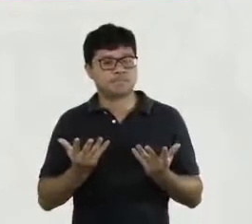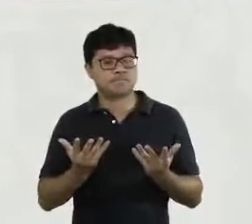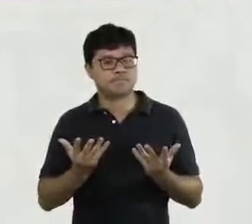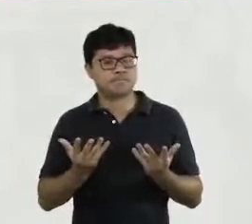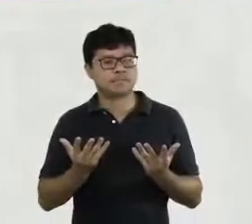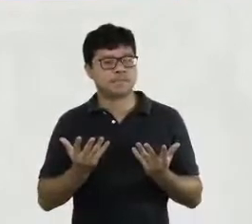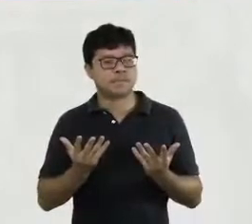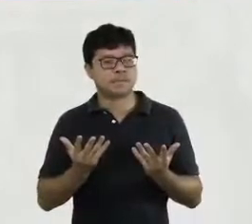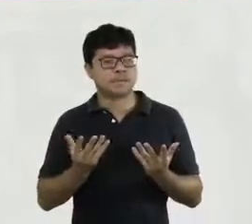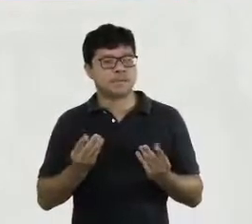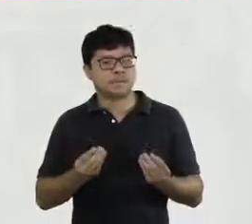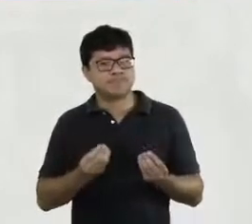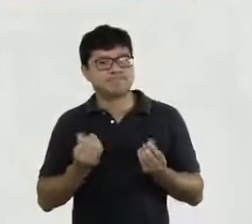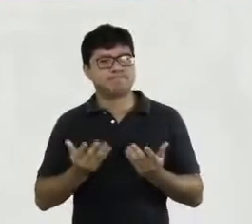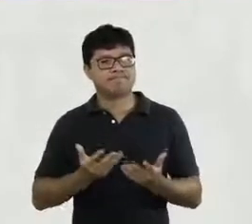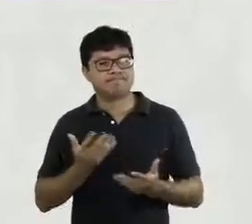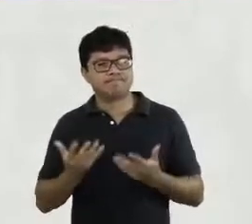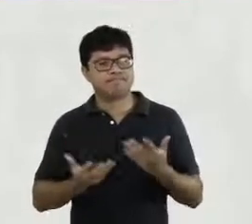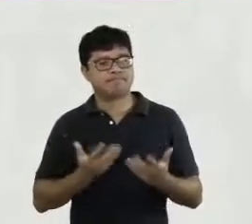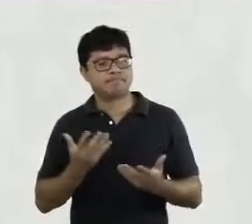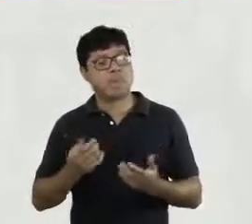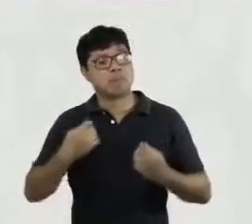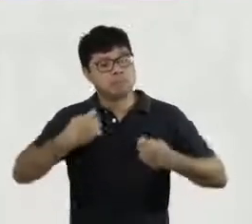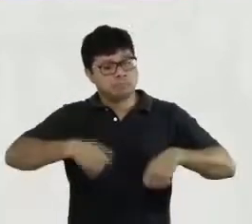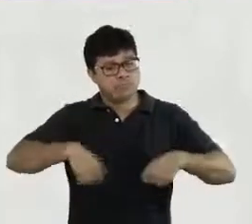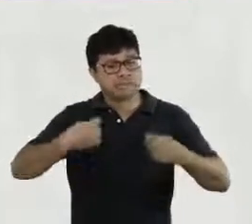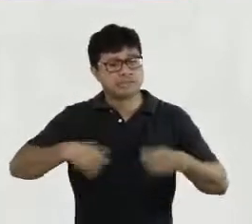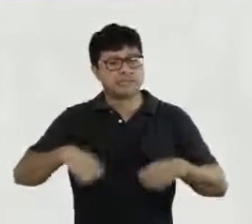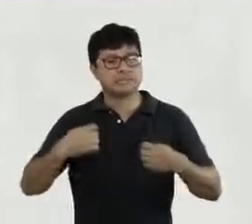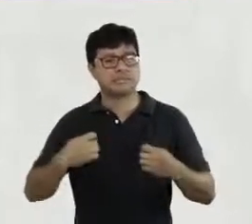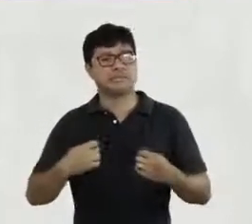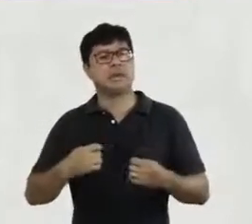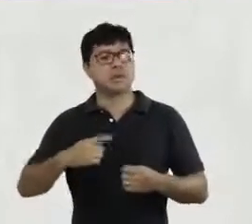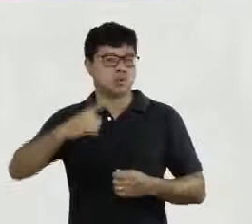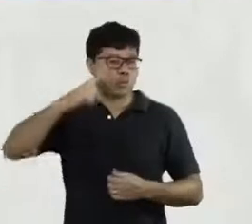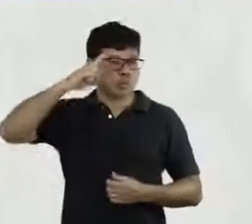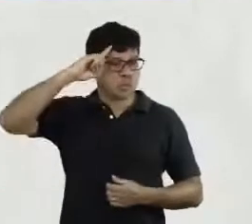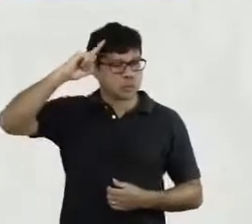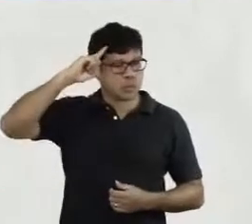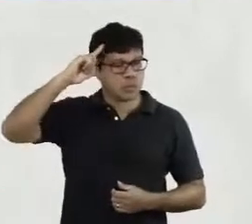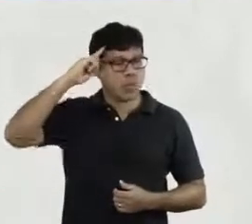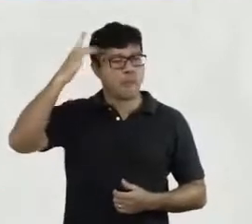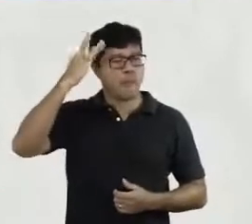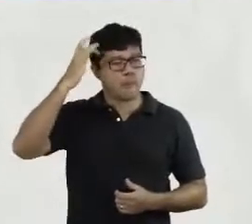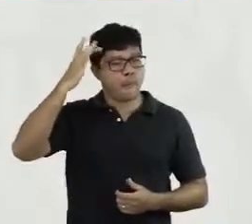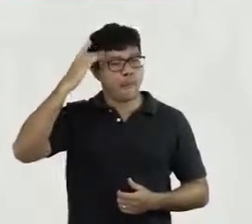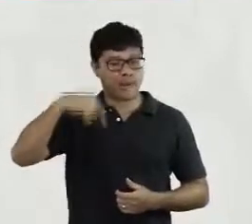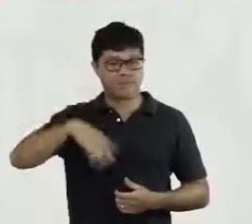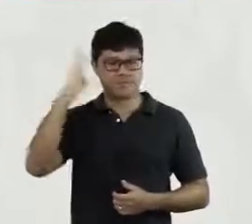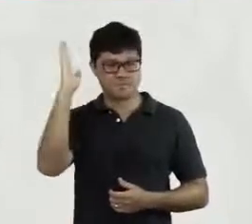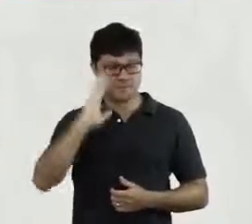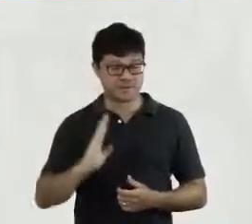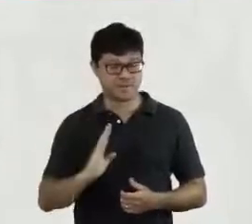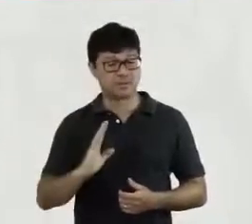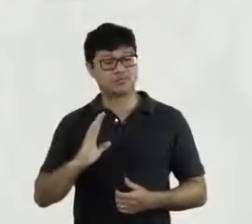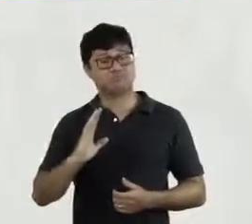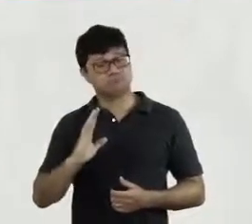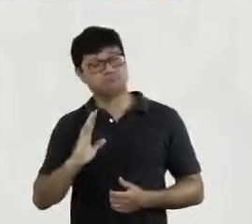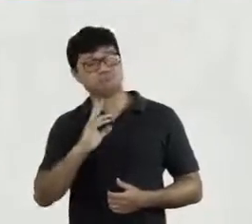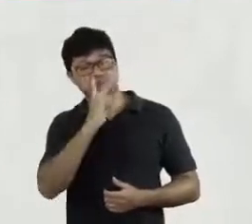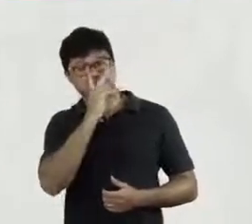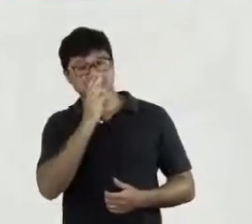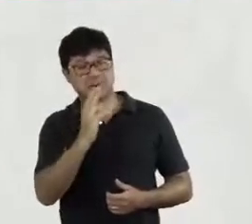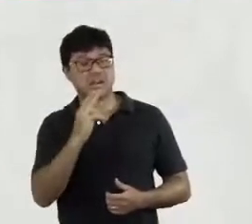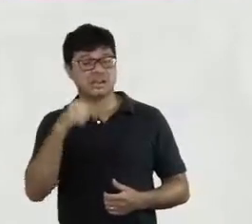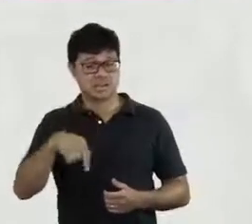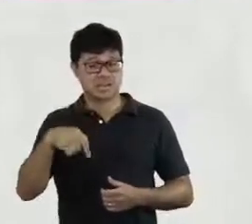é um exercício que precisa ser cotidiano no Brasil. Eu acho que quem faz